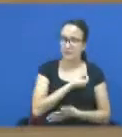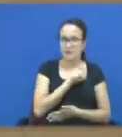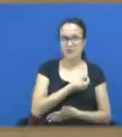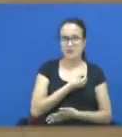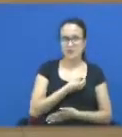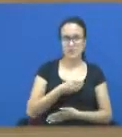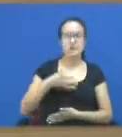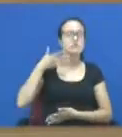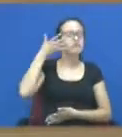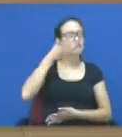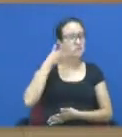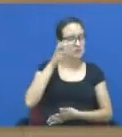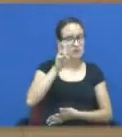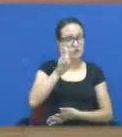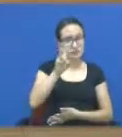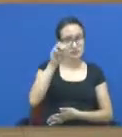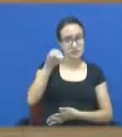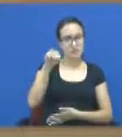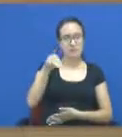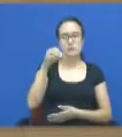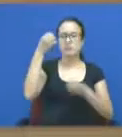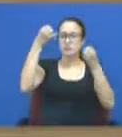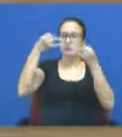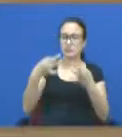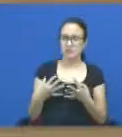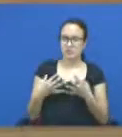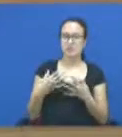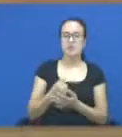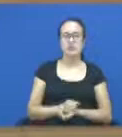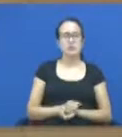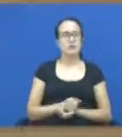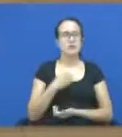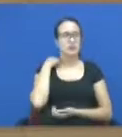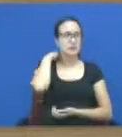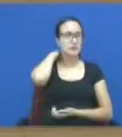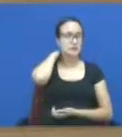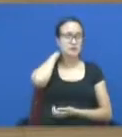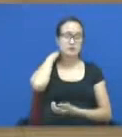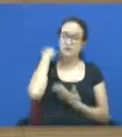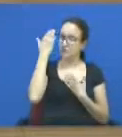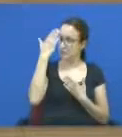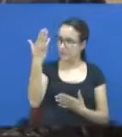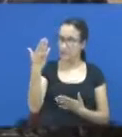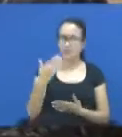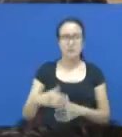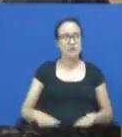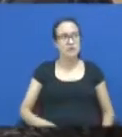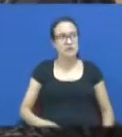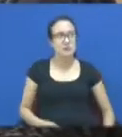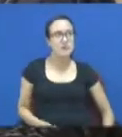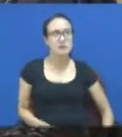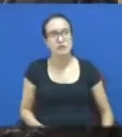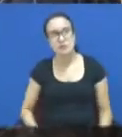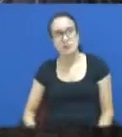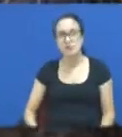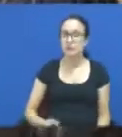minutos para discorrer sobre o assunto que ele traz aqui. Muito obrigado pela presença. Cumprimento todos com uma boa